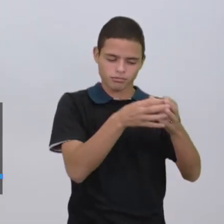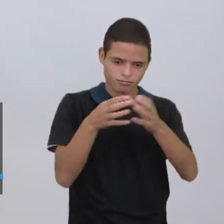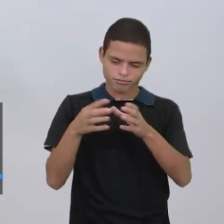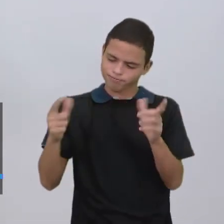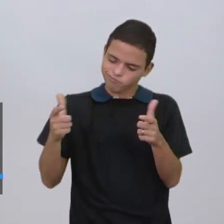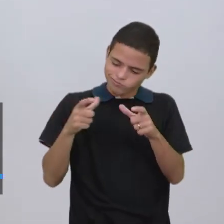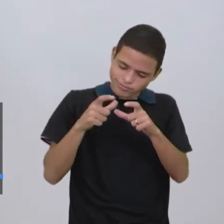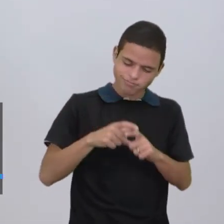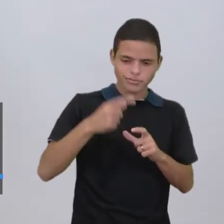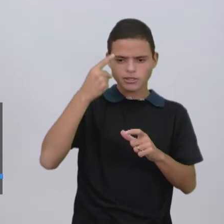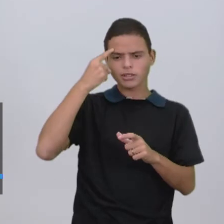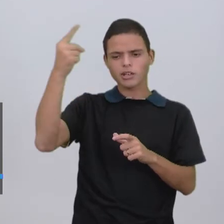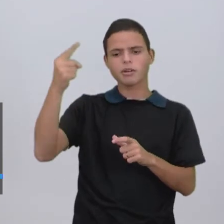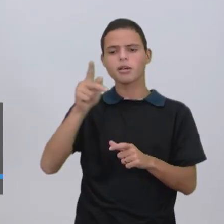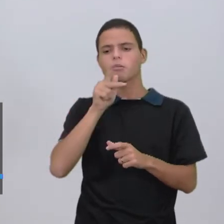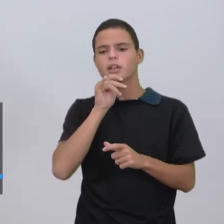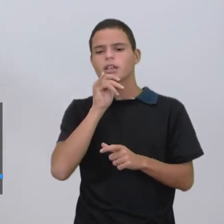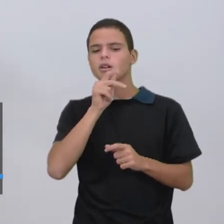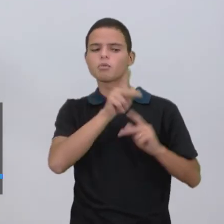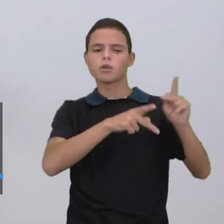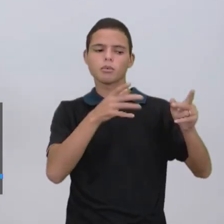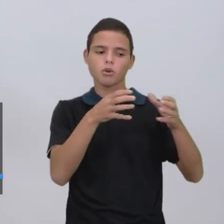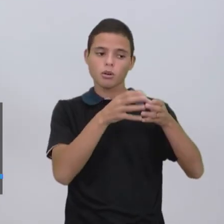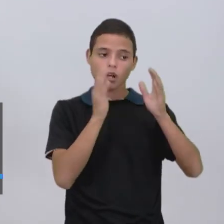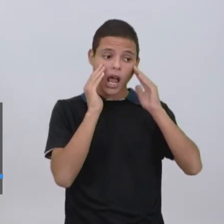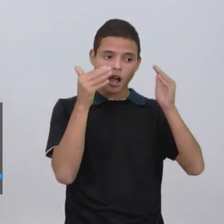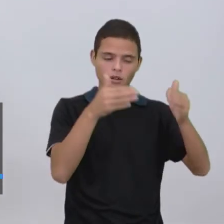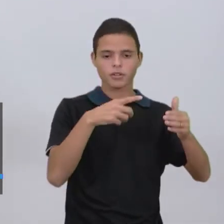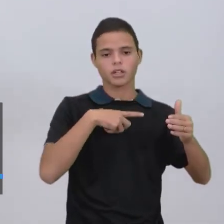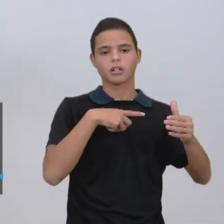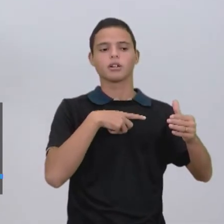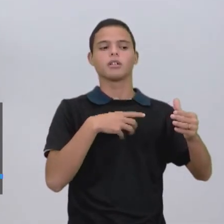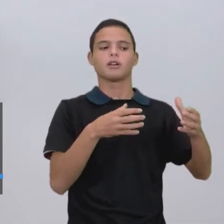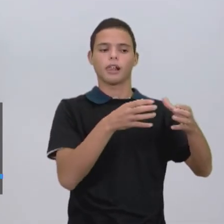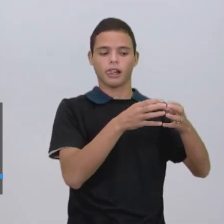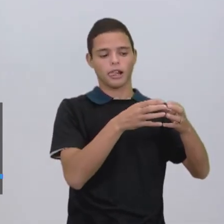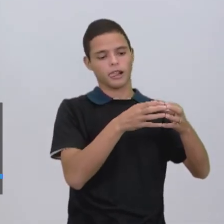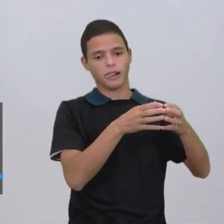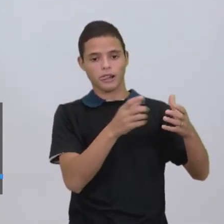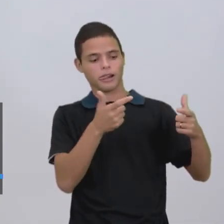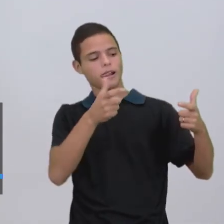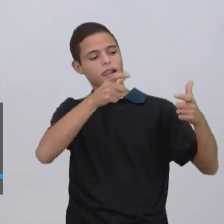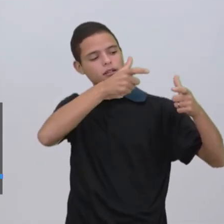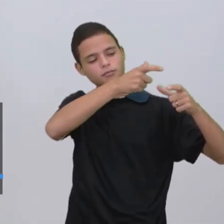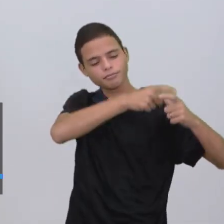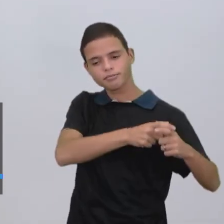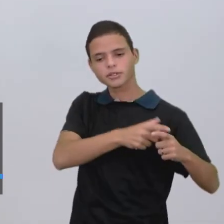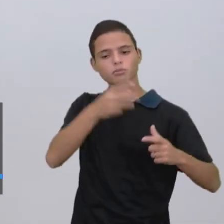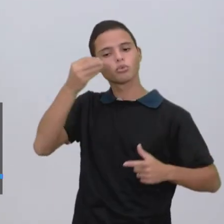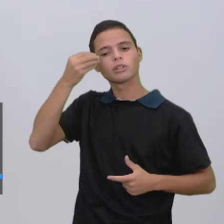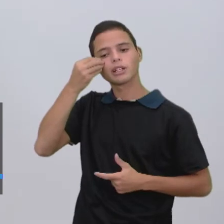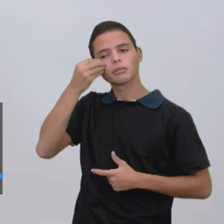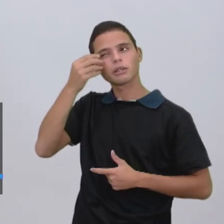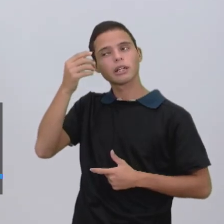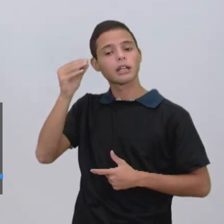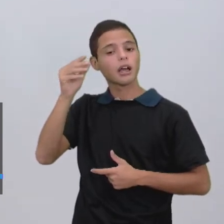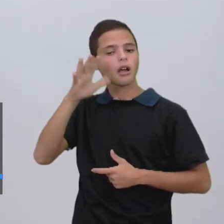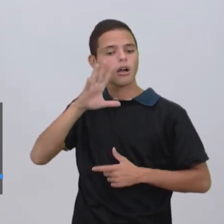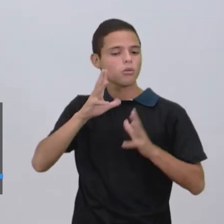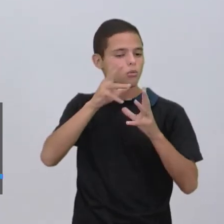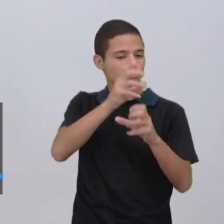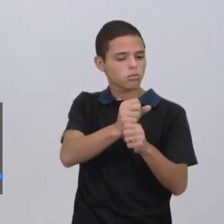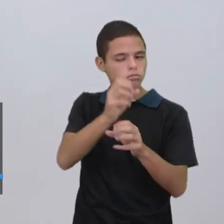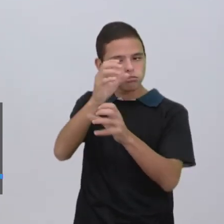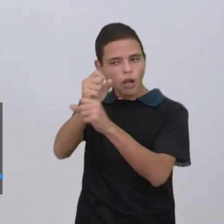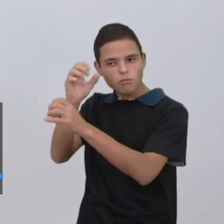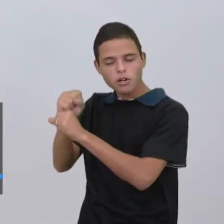Então tá, então quando a gente pensa no público-alvo, a gente tem lá a nossa população, a gente vai ter que diminuir para uma amostra, tá? Para poder fazer todos os cálculos, coletar